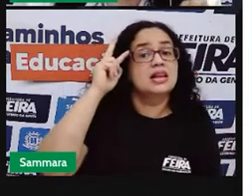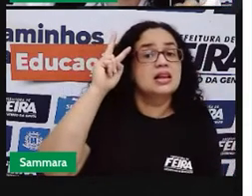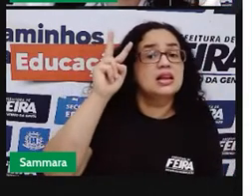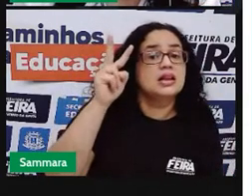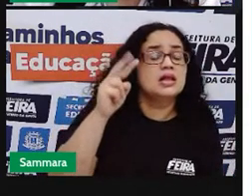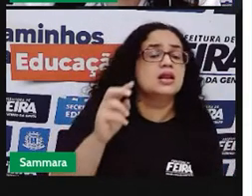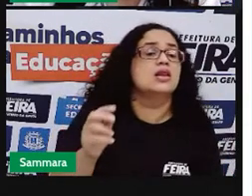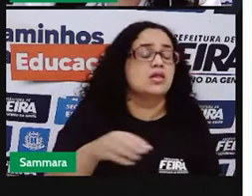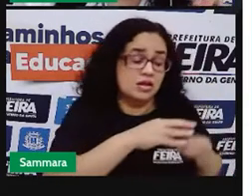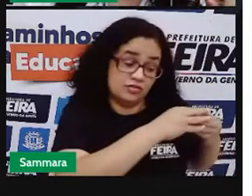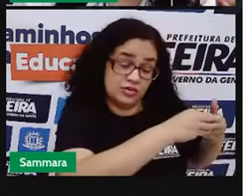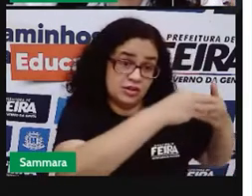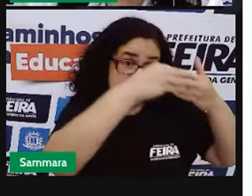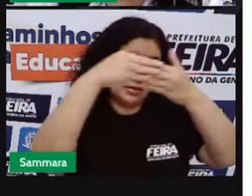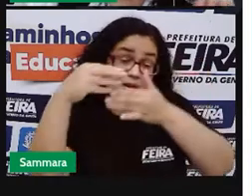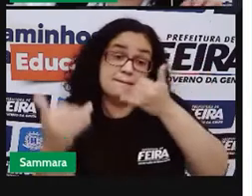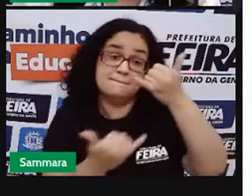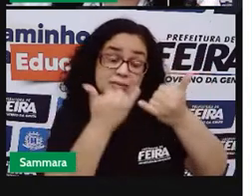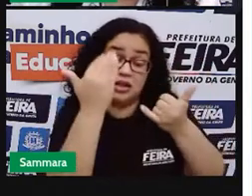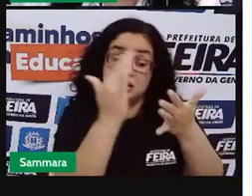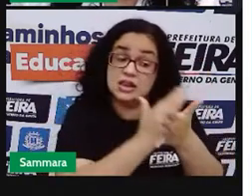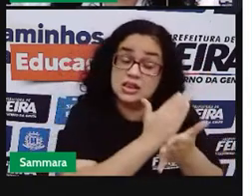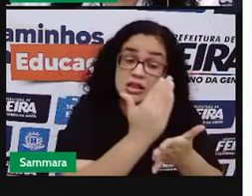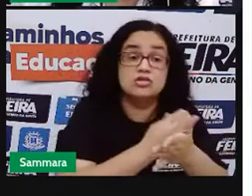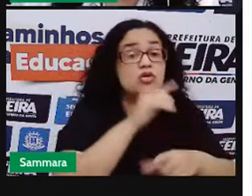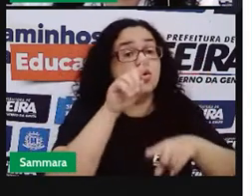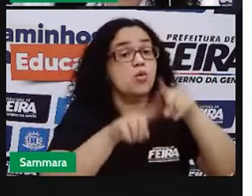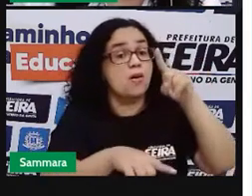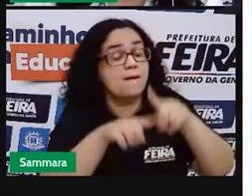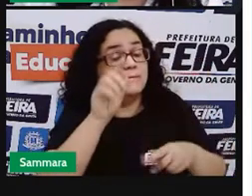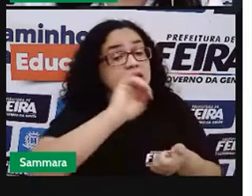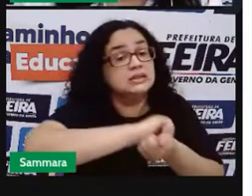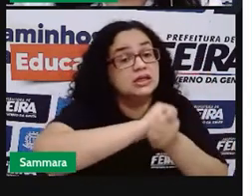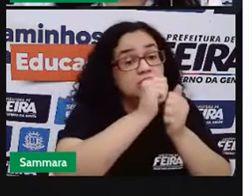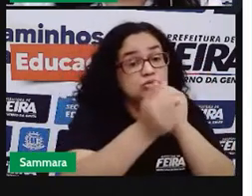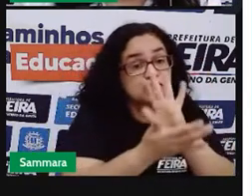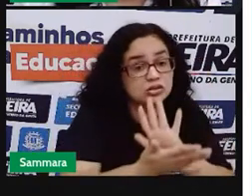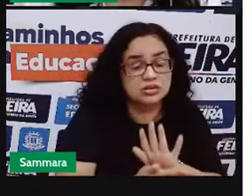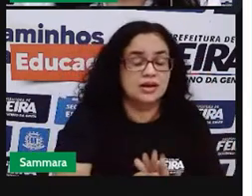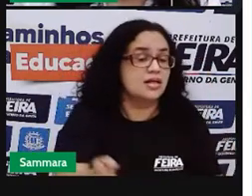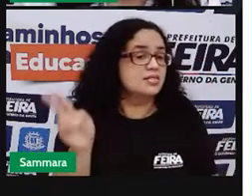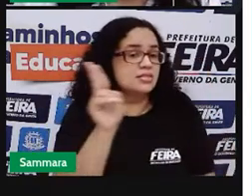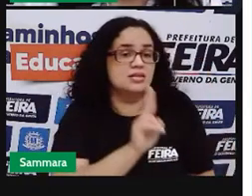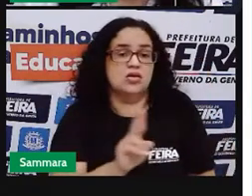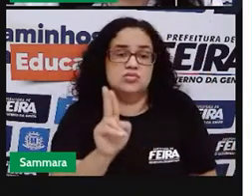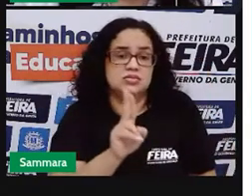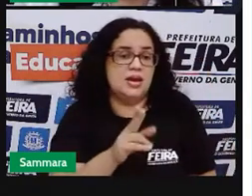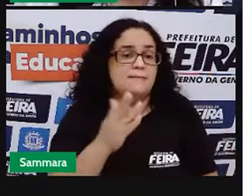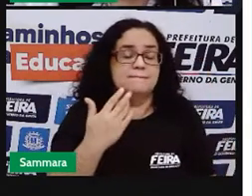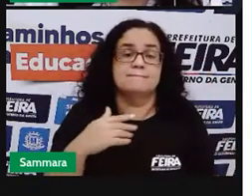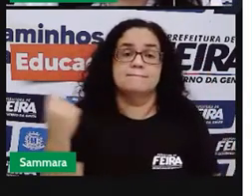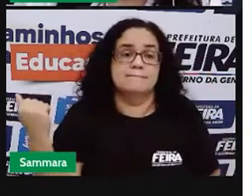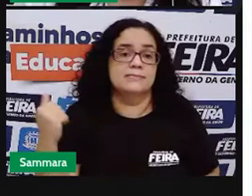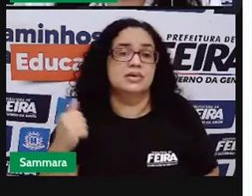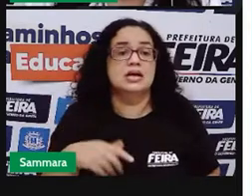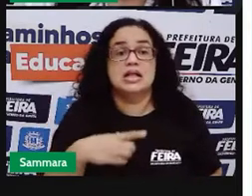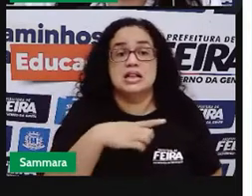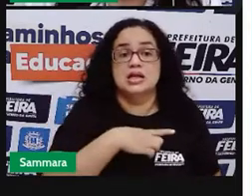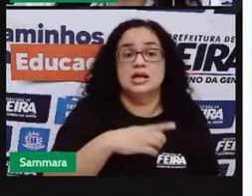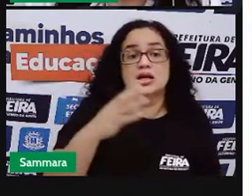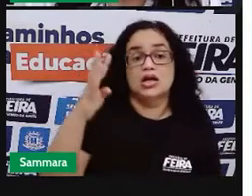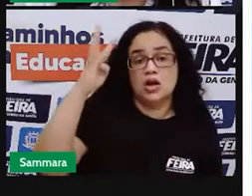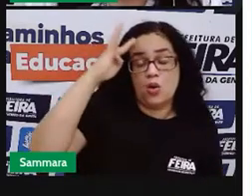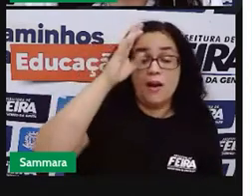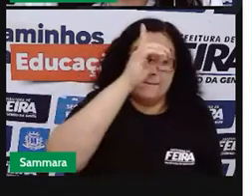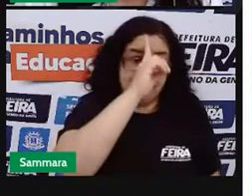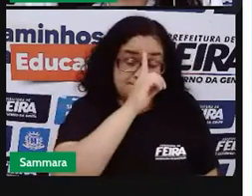aquele brinquedo, livro ou material de arte que você não usa mais para as linhas 4